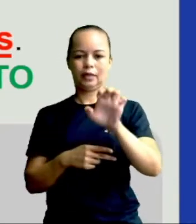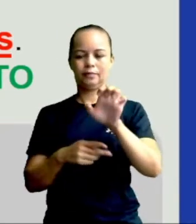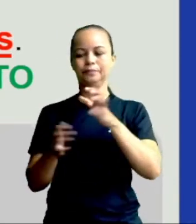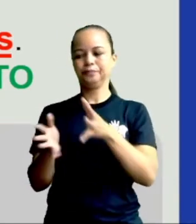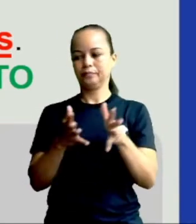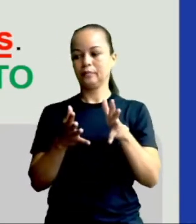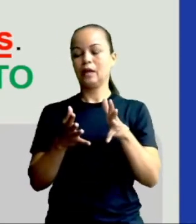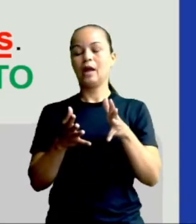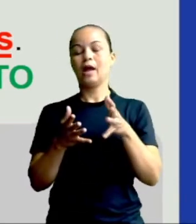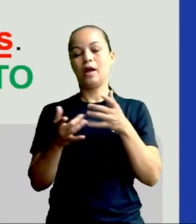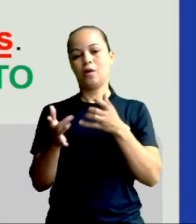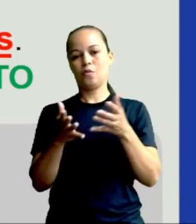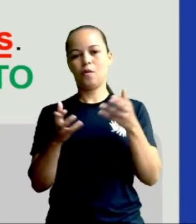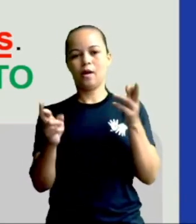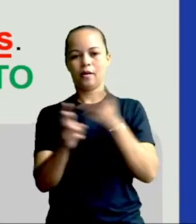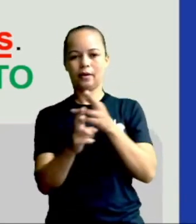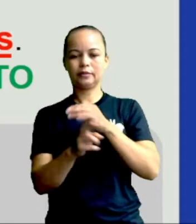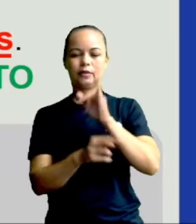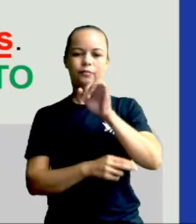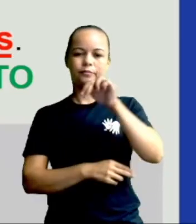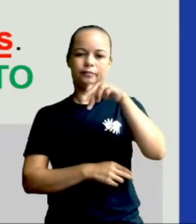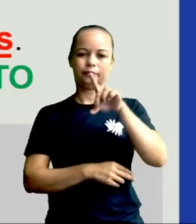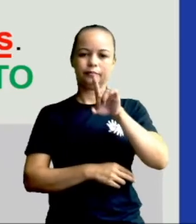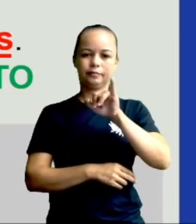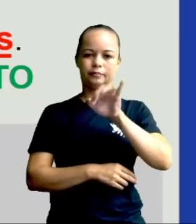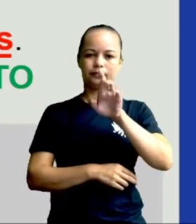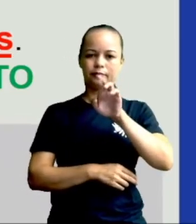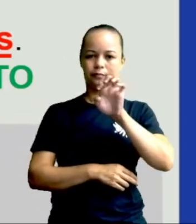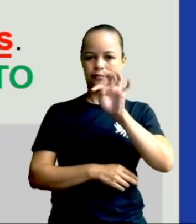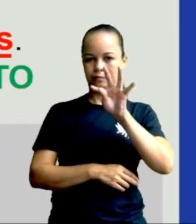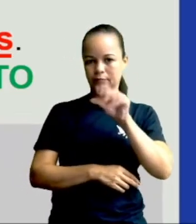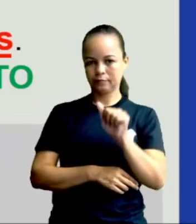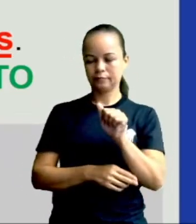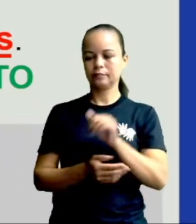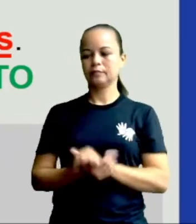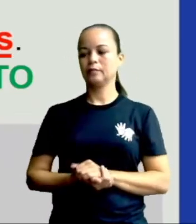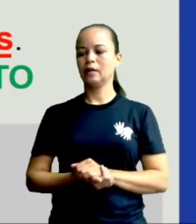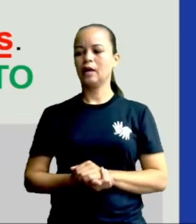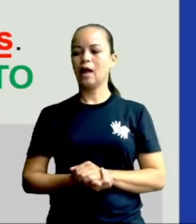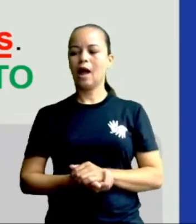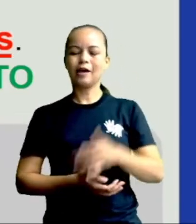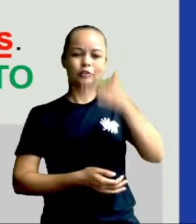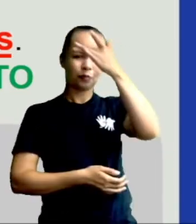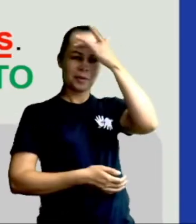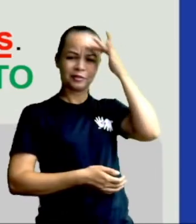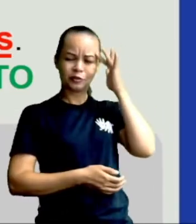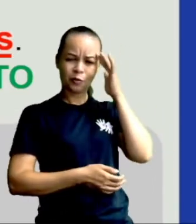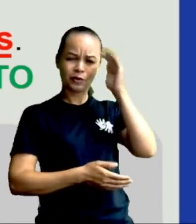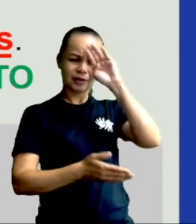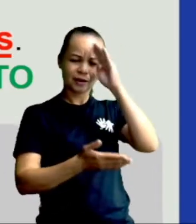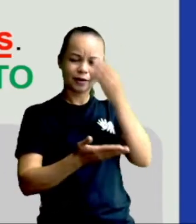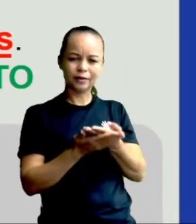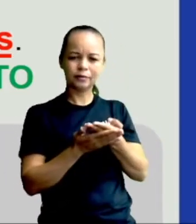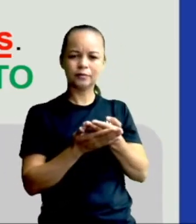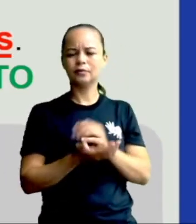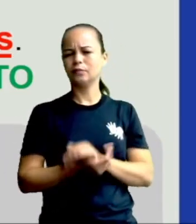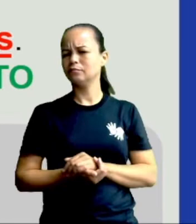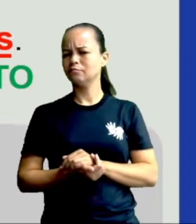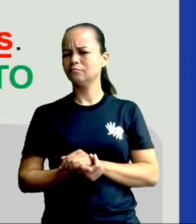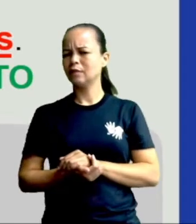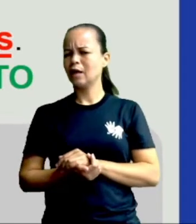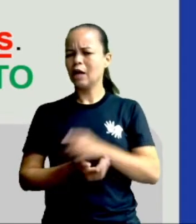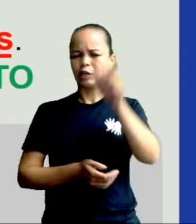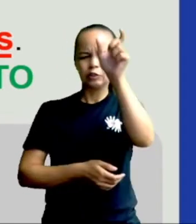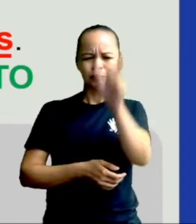indireta e as pessoas acreditam as pessoas acreditam em quem quem